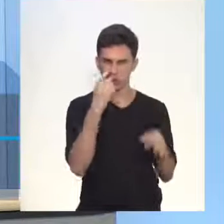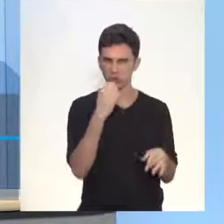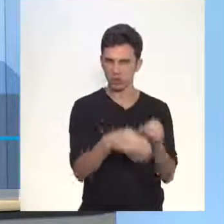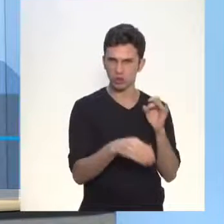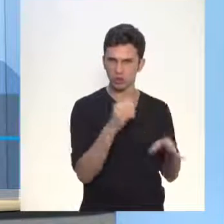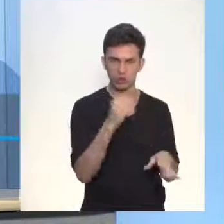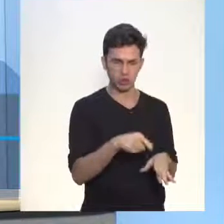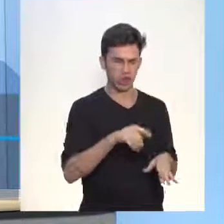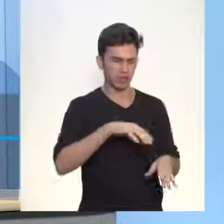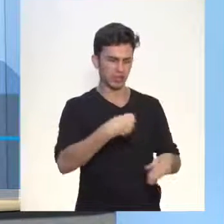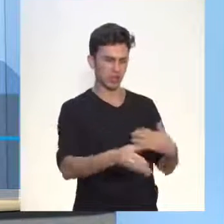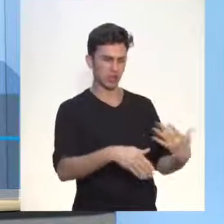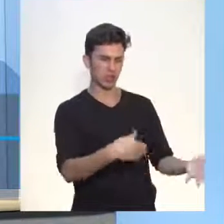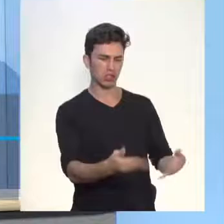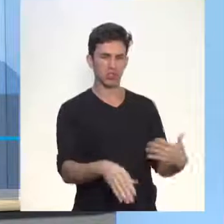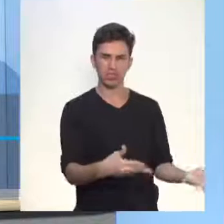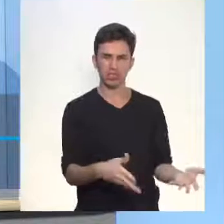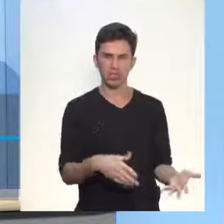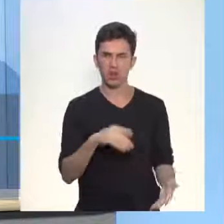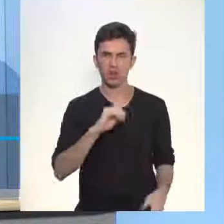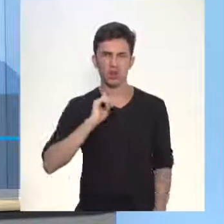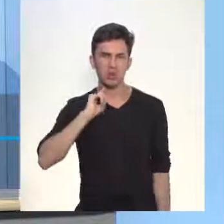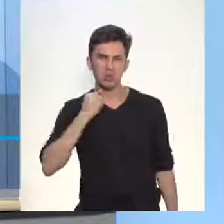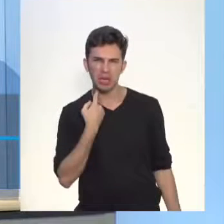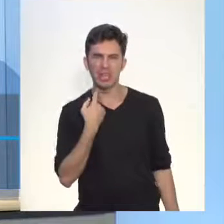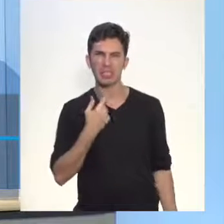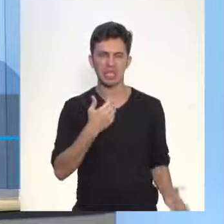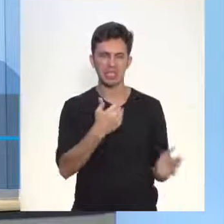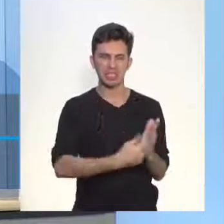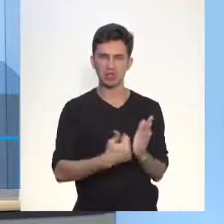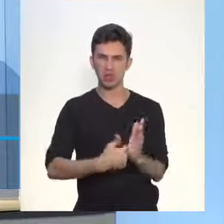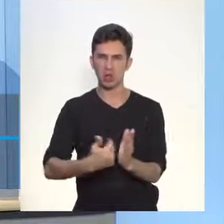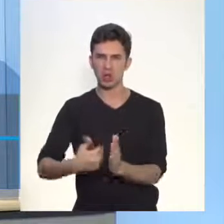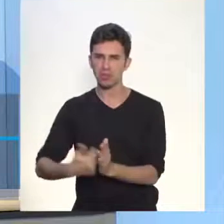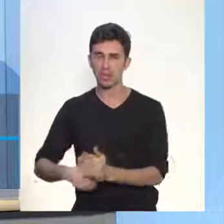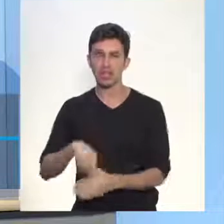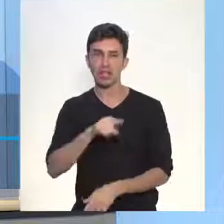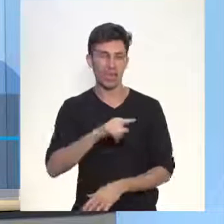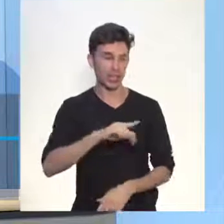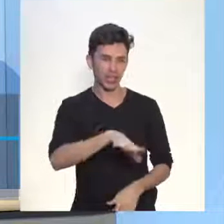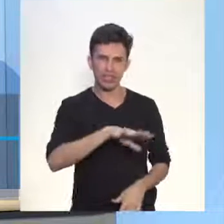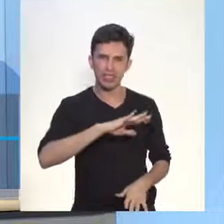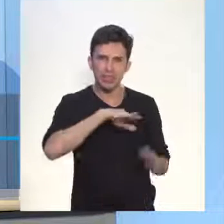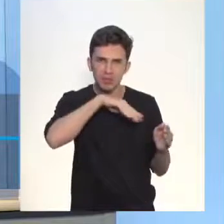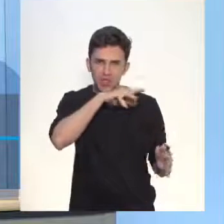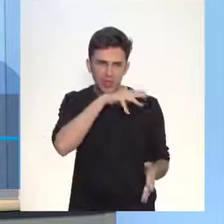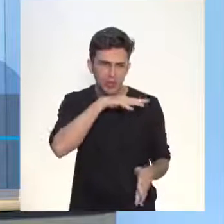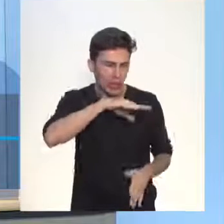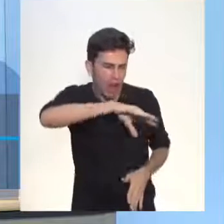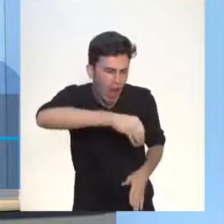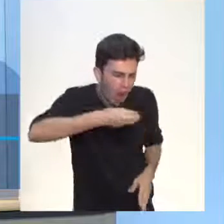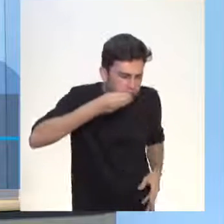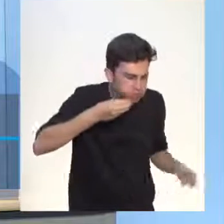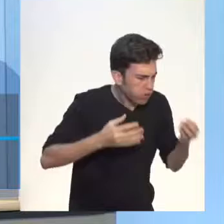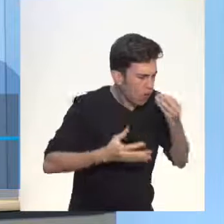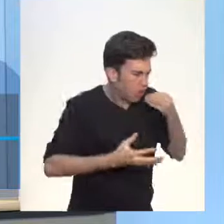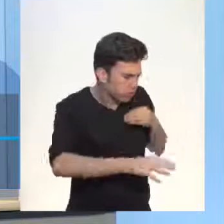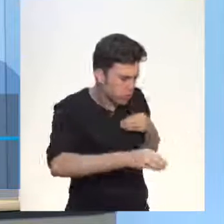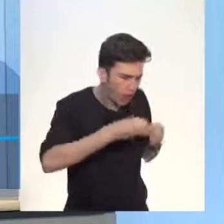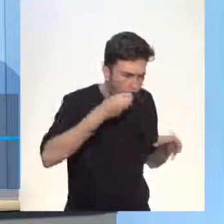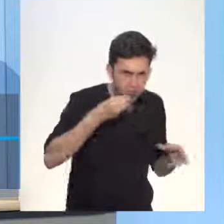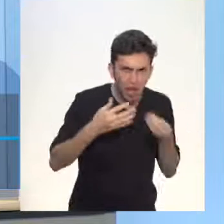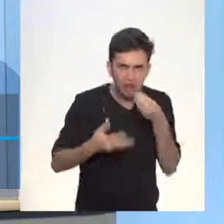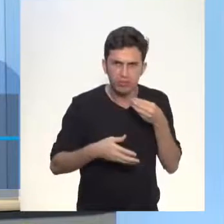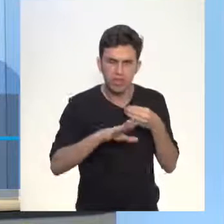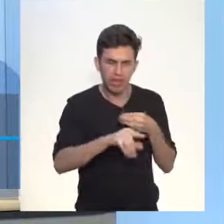jogam fora. Os detritos é o que não presta, são as sobras. E esse bicho comia tudo. Ele estava, então, se achava,